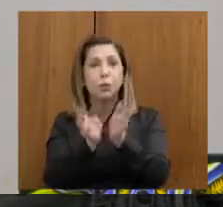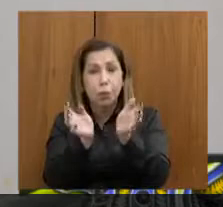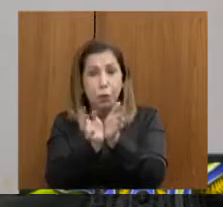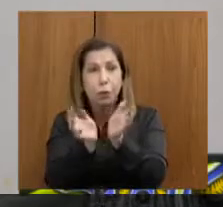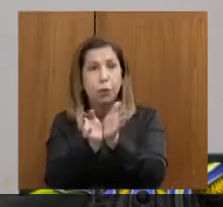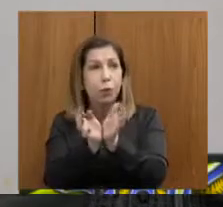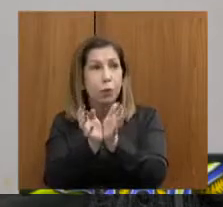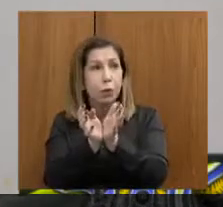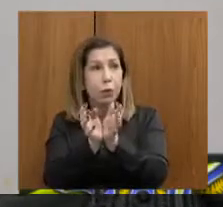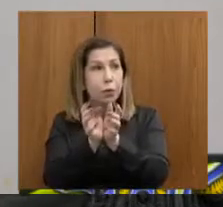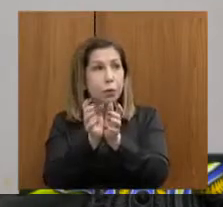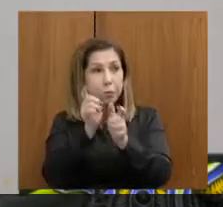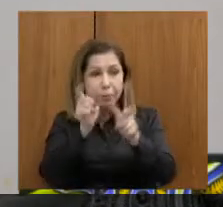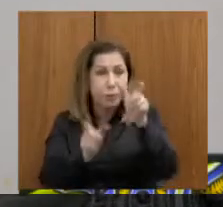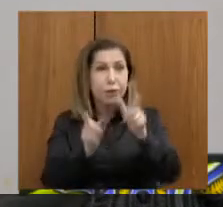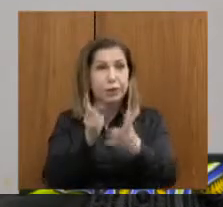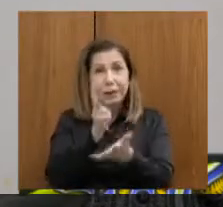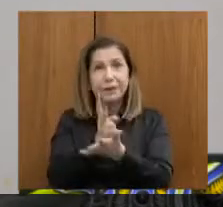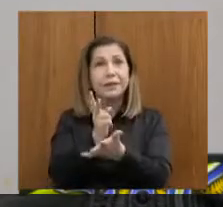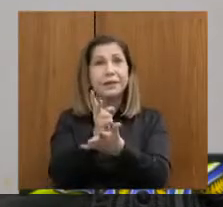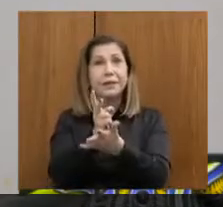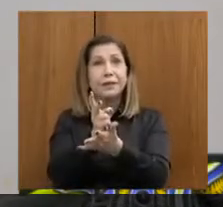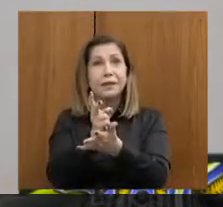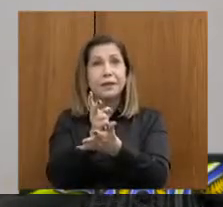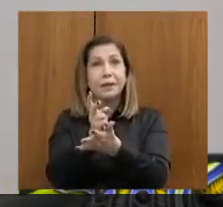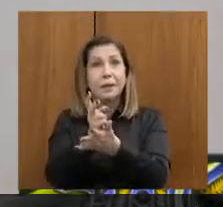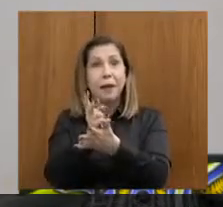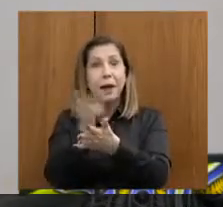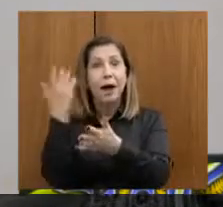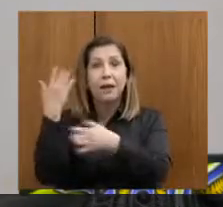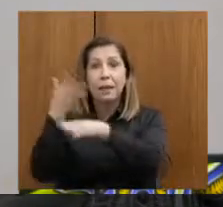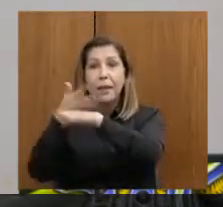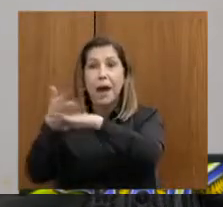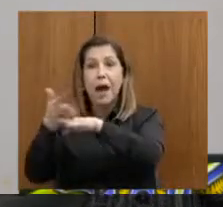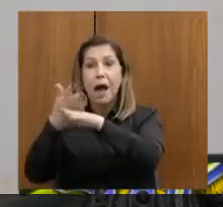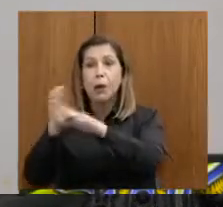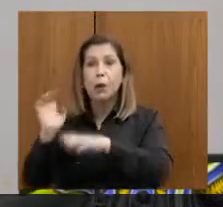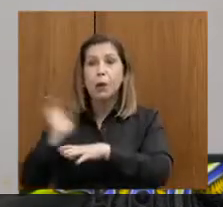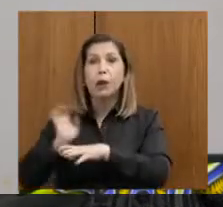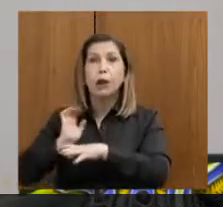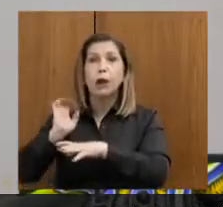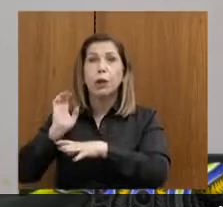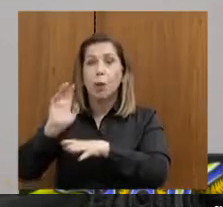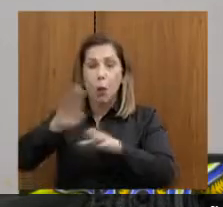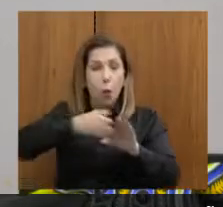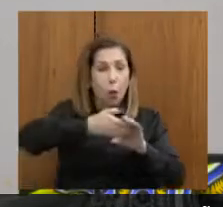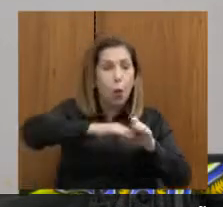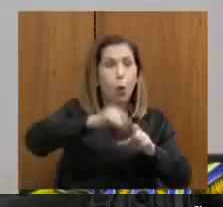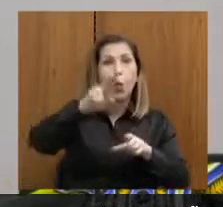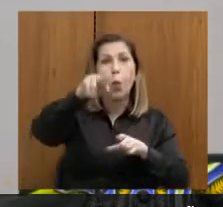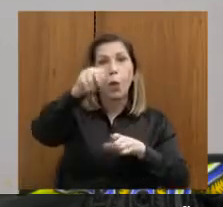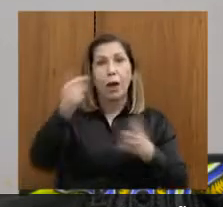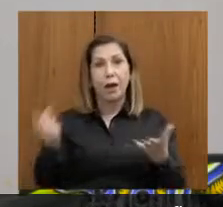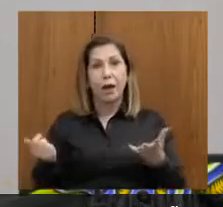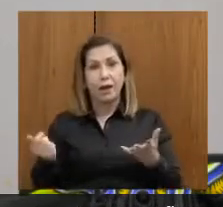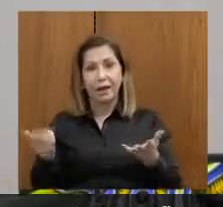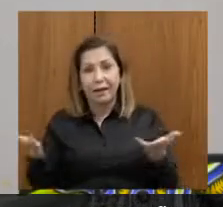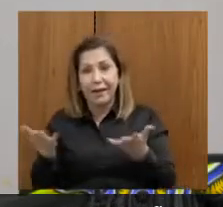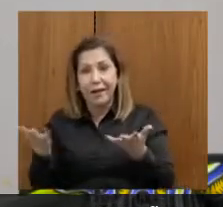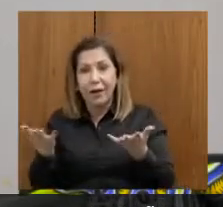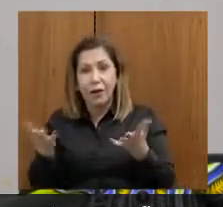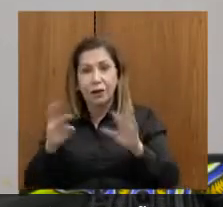são os de sempre Branco rico que não travou um copo Essa é a diferença